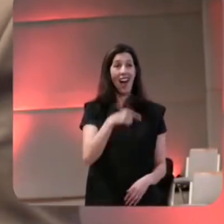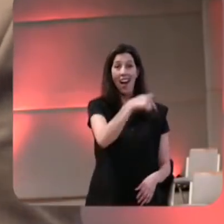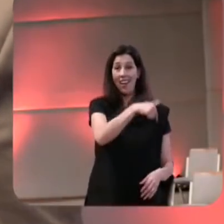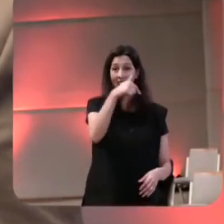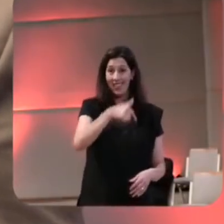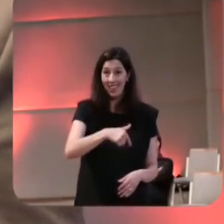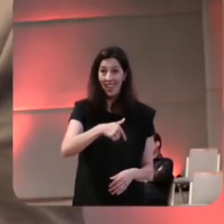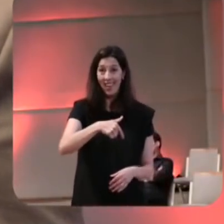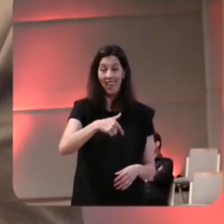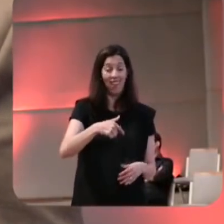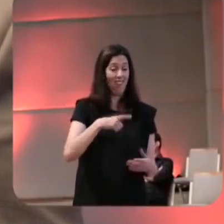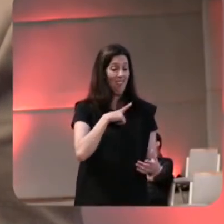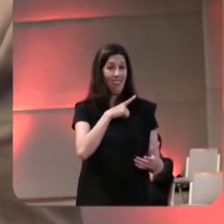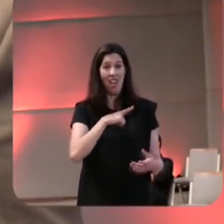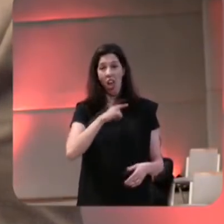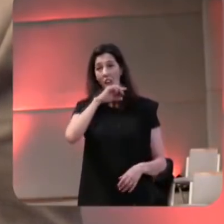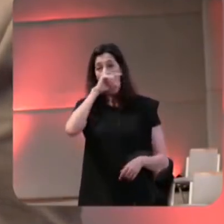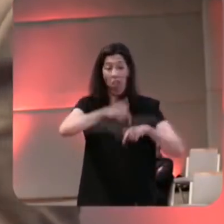grande,